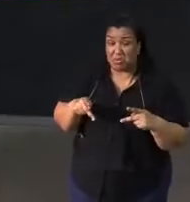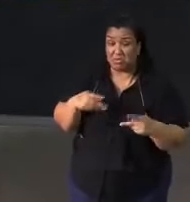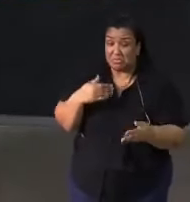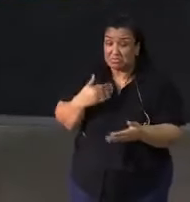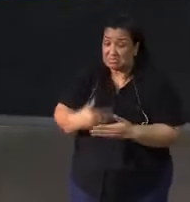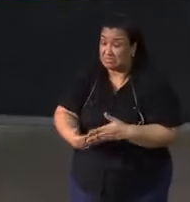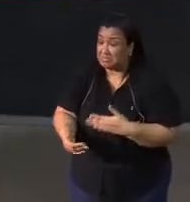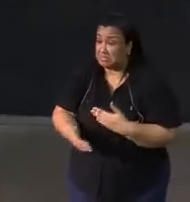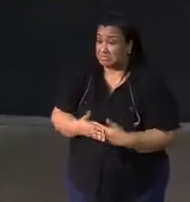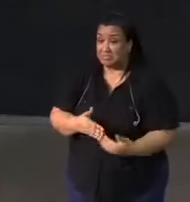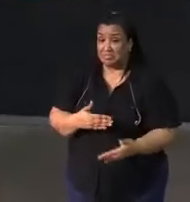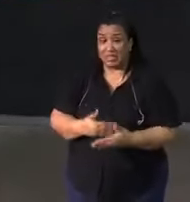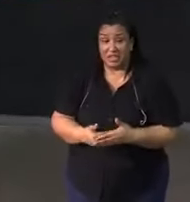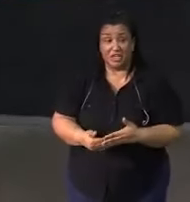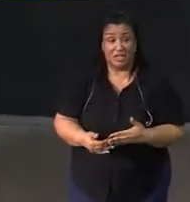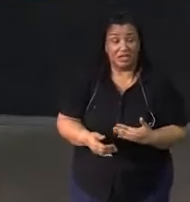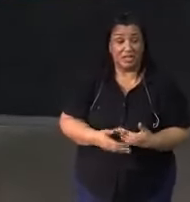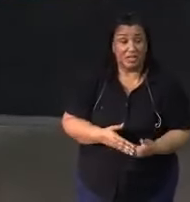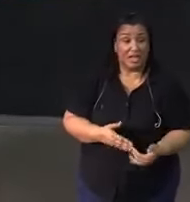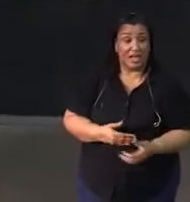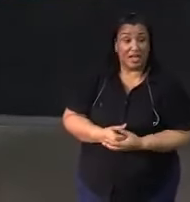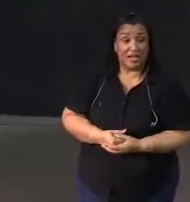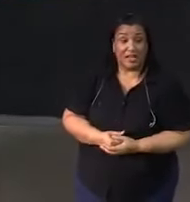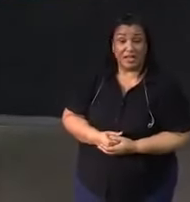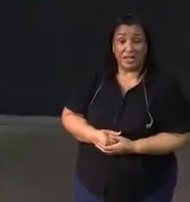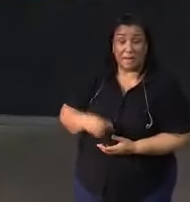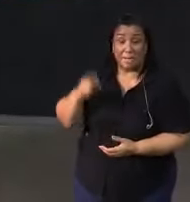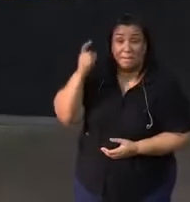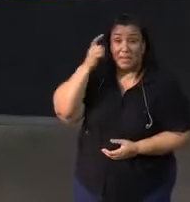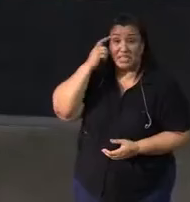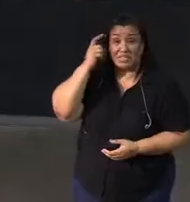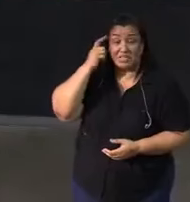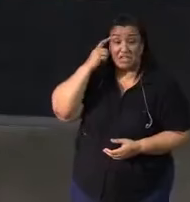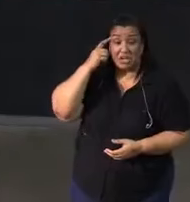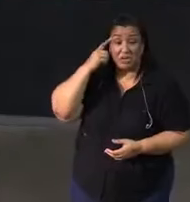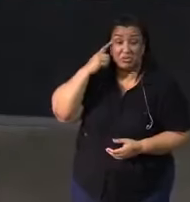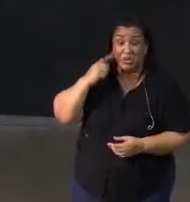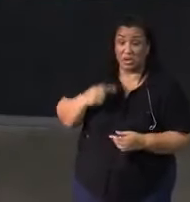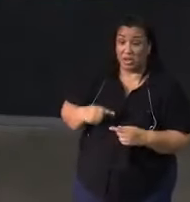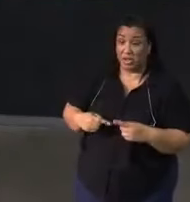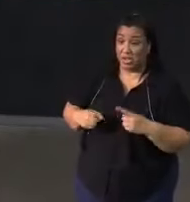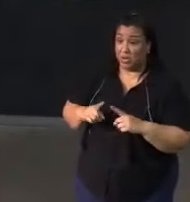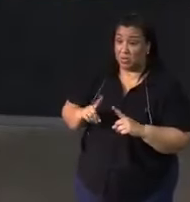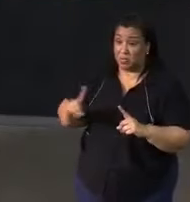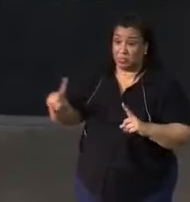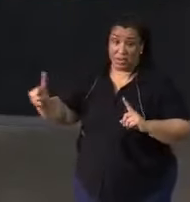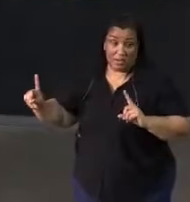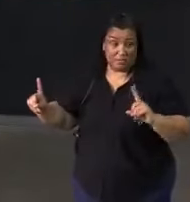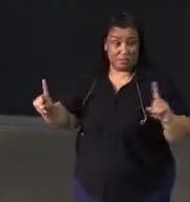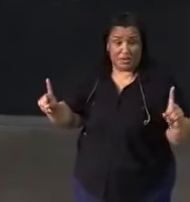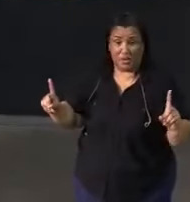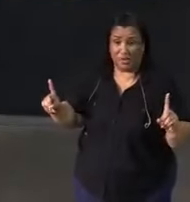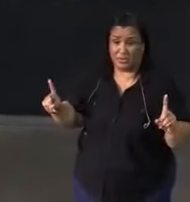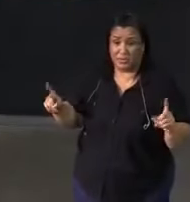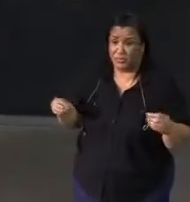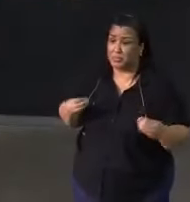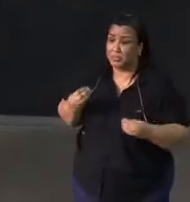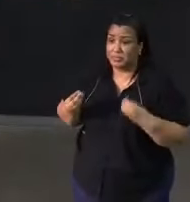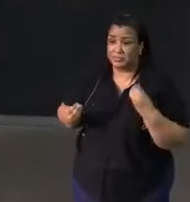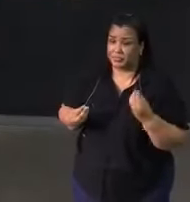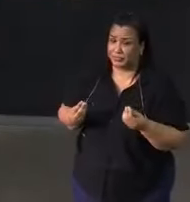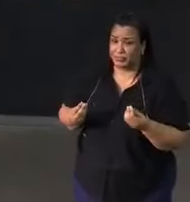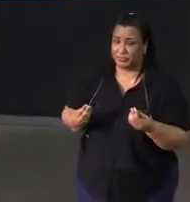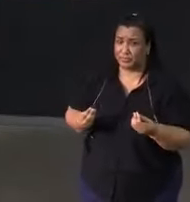quer saber do que vão fazer, eles só querem se posicionar de um lado ou de outro, porque a